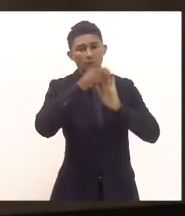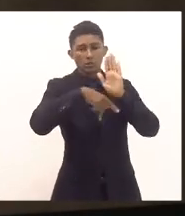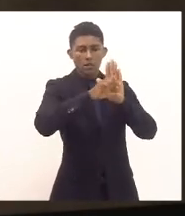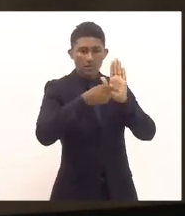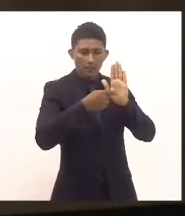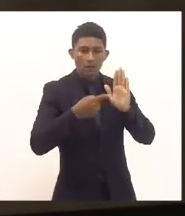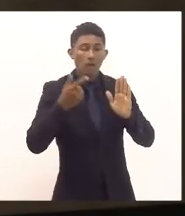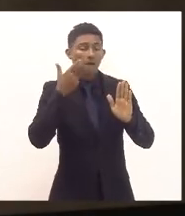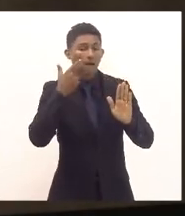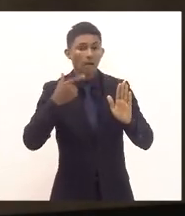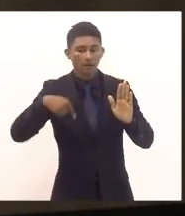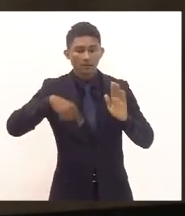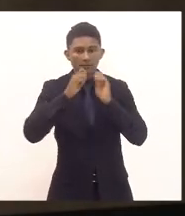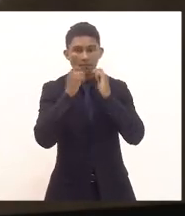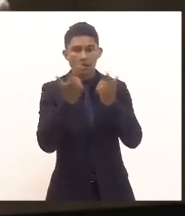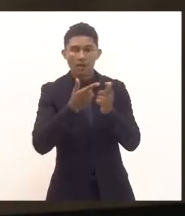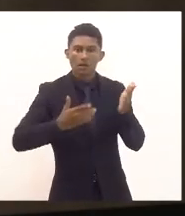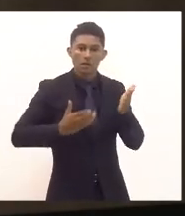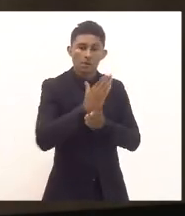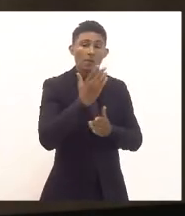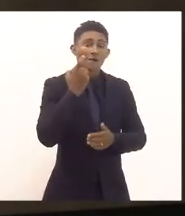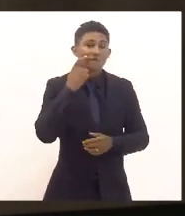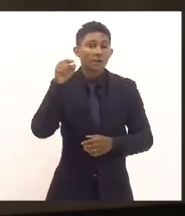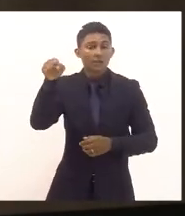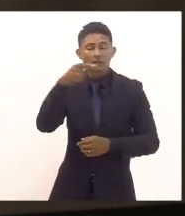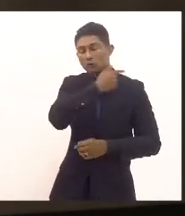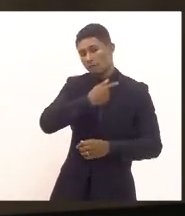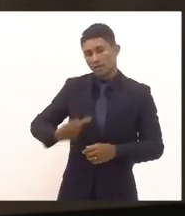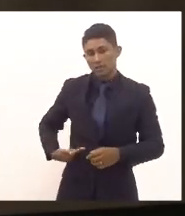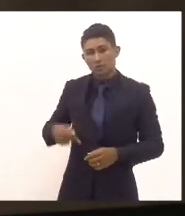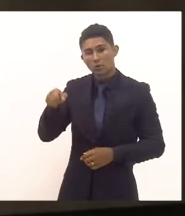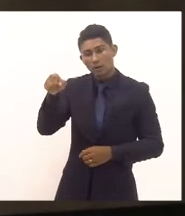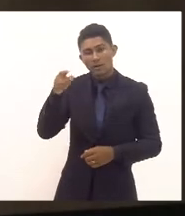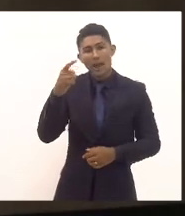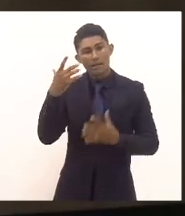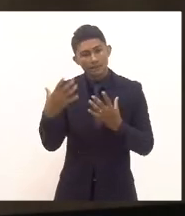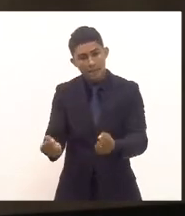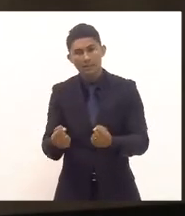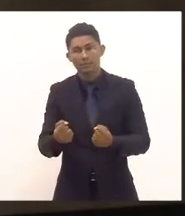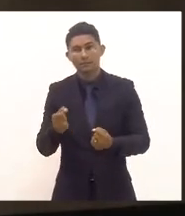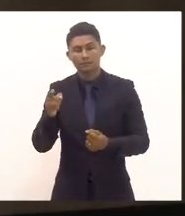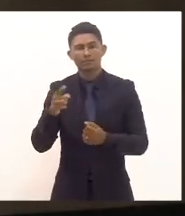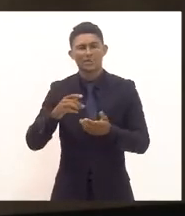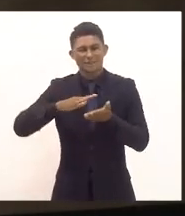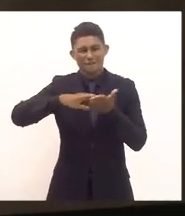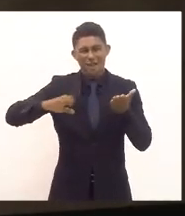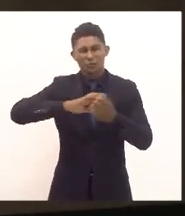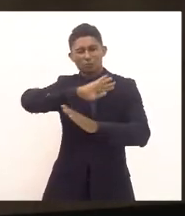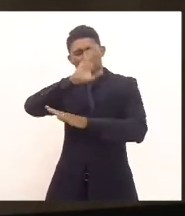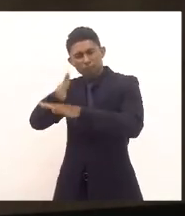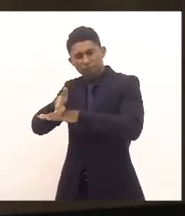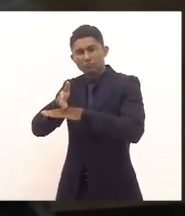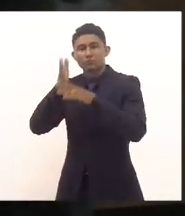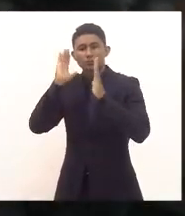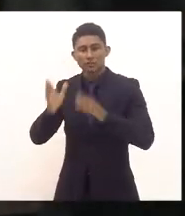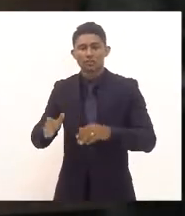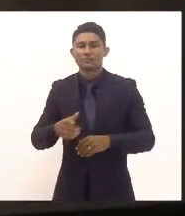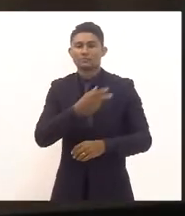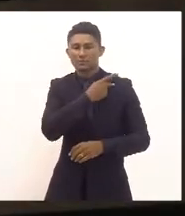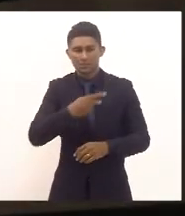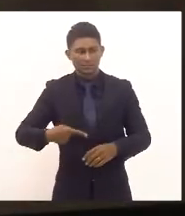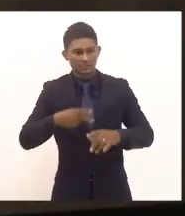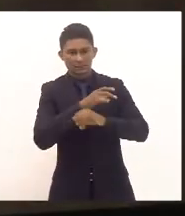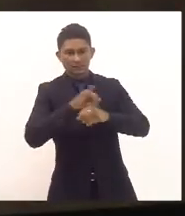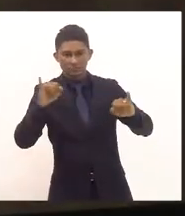projeto ele vai ser aprovado na Assembleia que o governador reveja a sua posição nós vamos trabalhar para derrubar o veto Como já anunciou o presidente Andrade Leandro